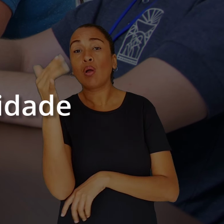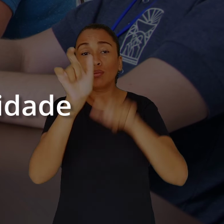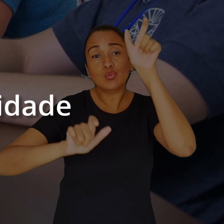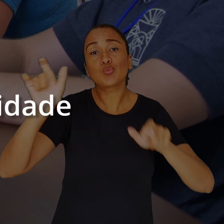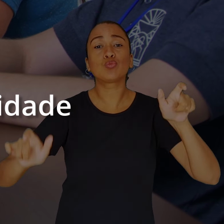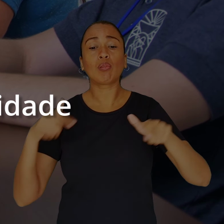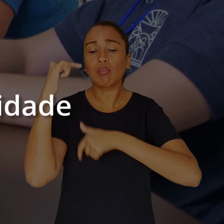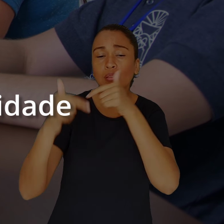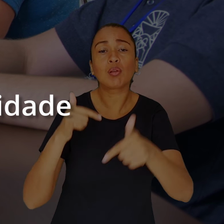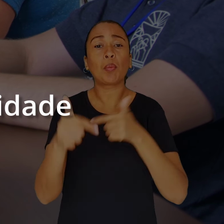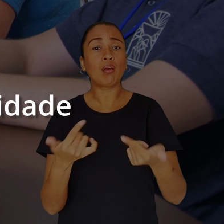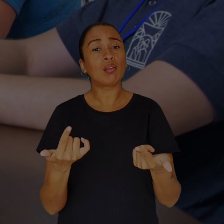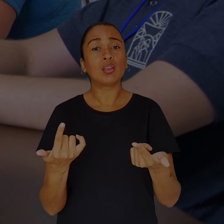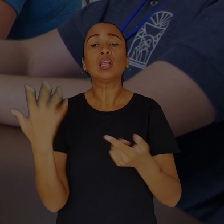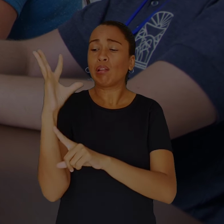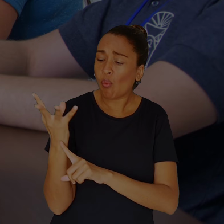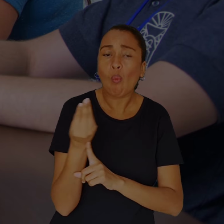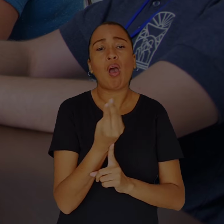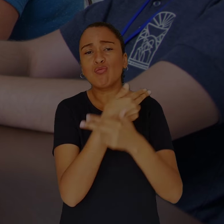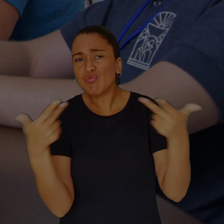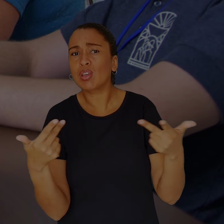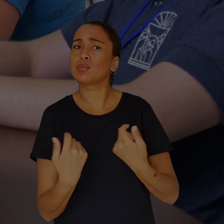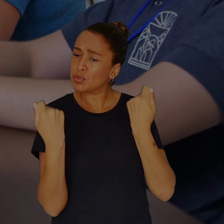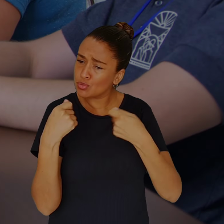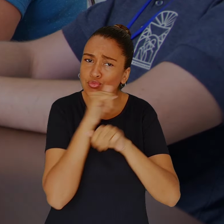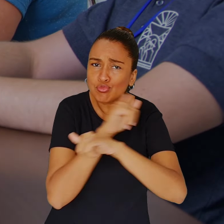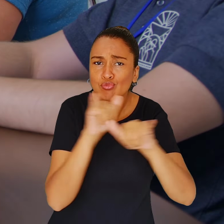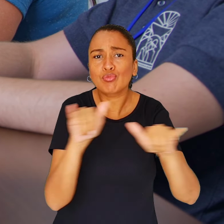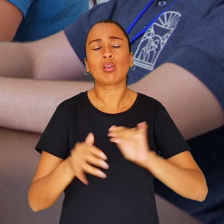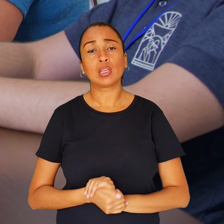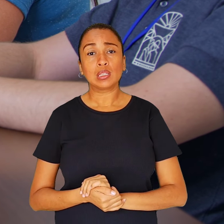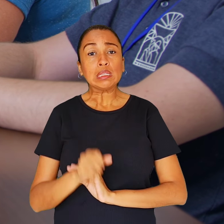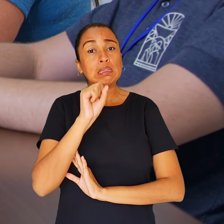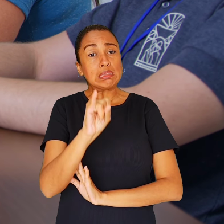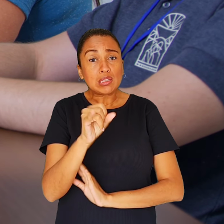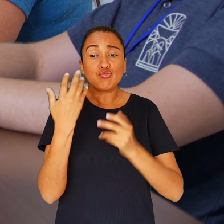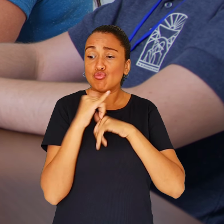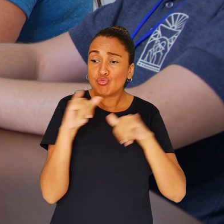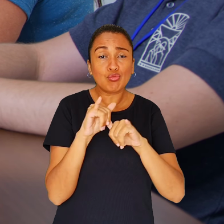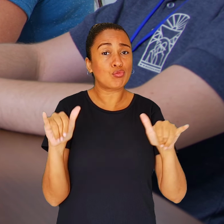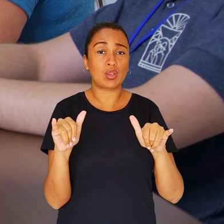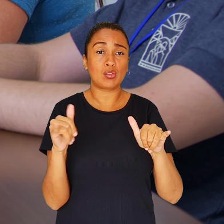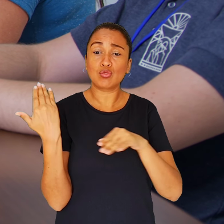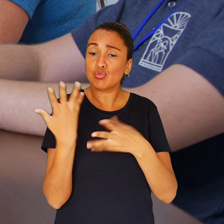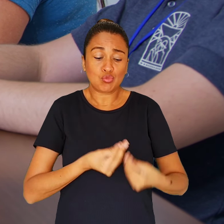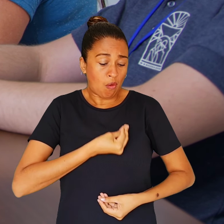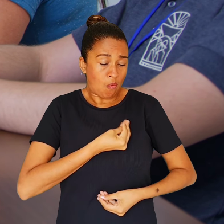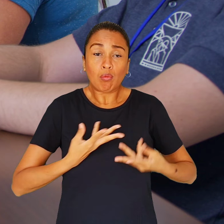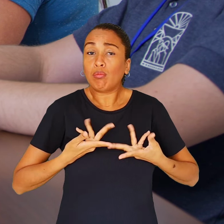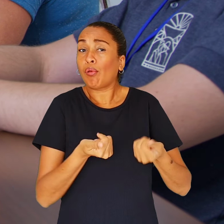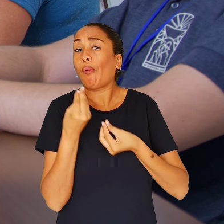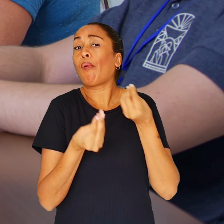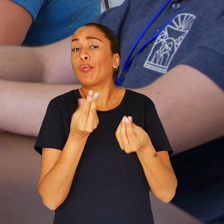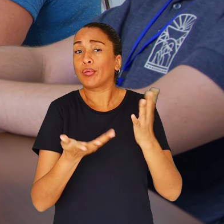trabalhadores de cultura nós temos aqui na cidade? Artista e coisa arada? Precisa? Senão, assim, não. Assim a gente